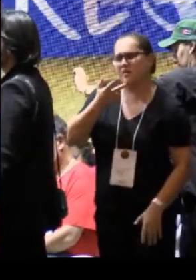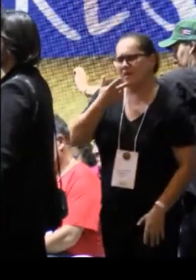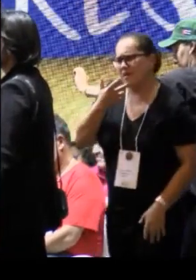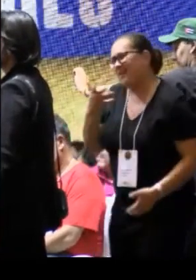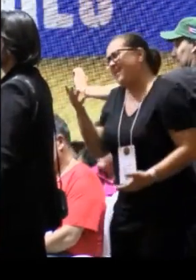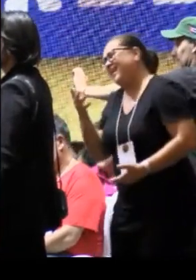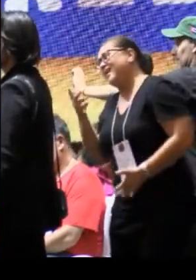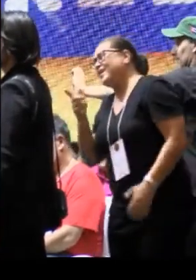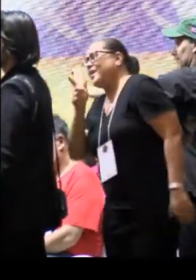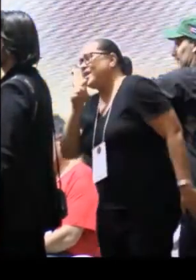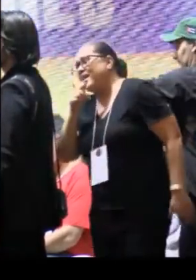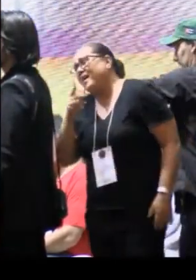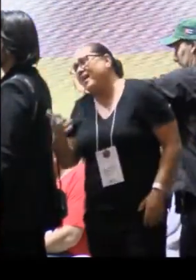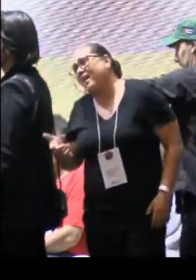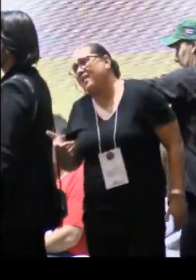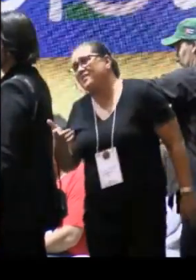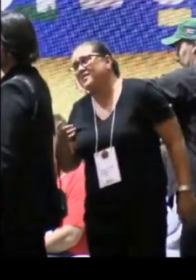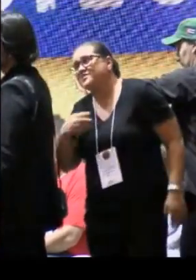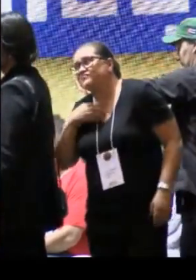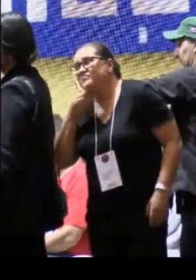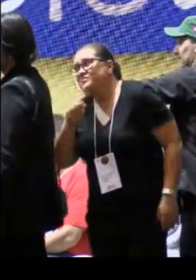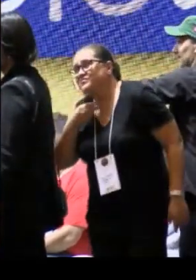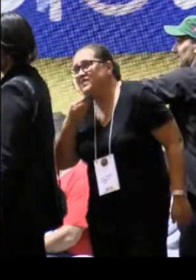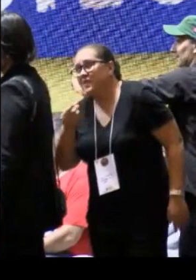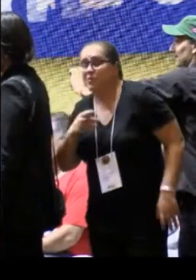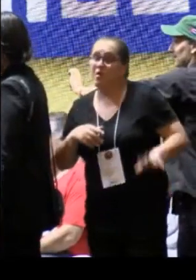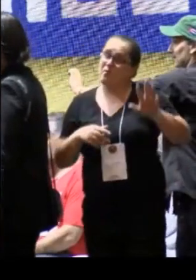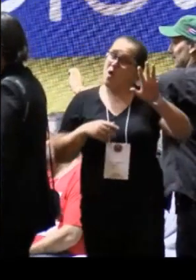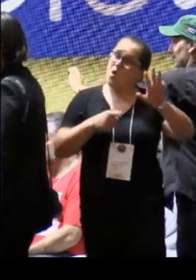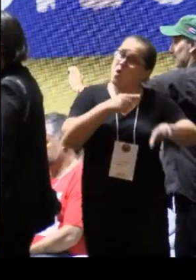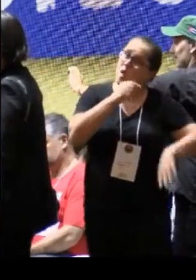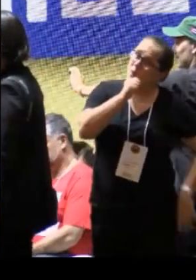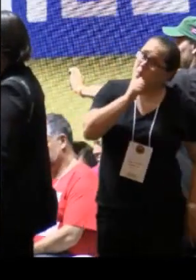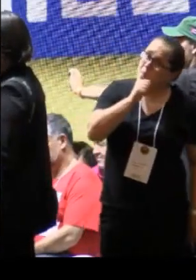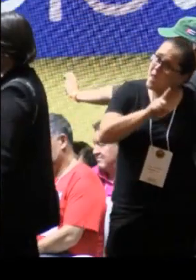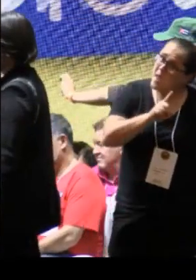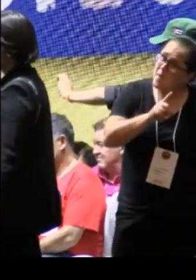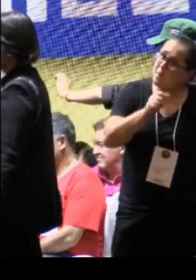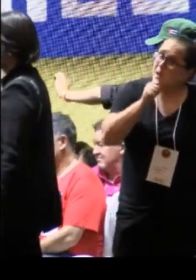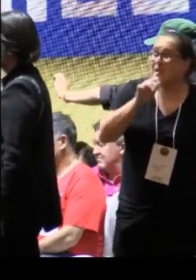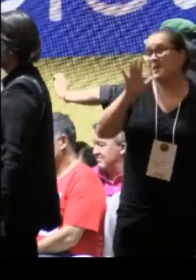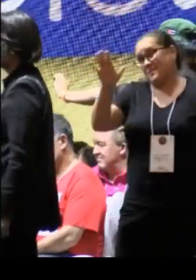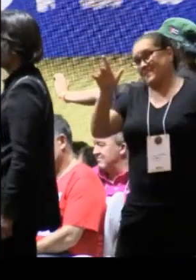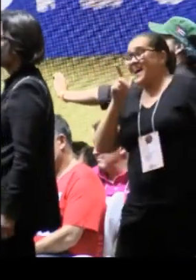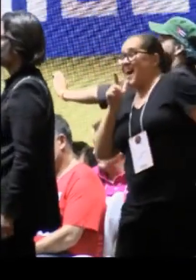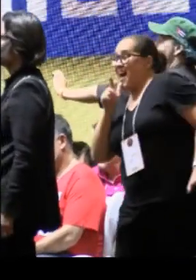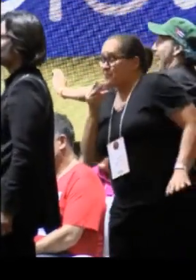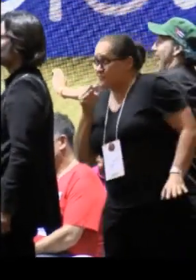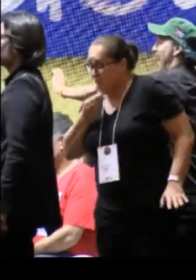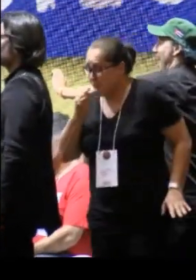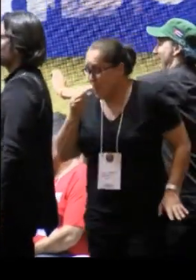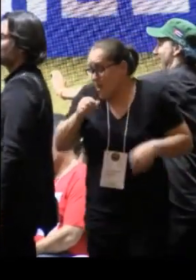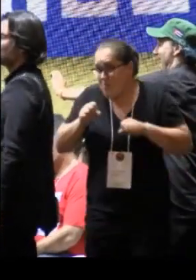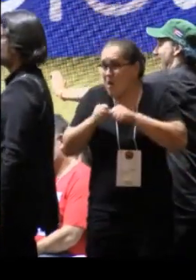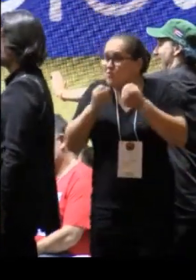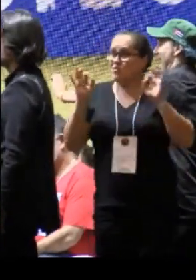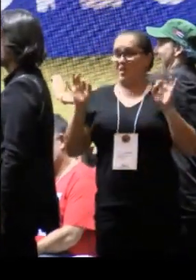beba, Lula não bebe. Então eu fico só na água, e a água molha, mas não cura. Então, eu...